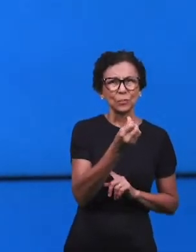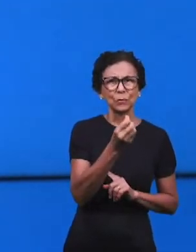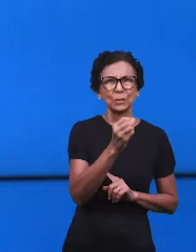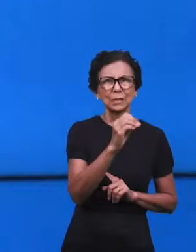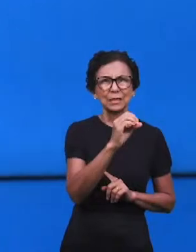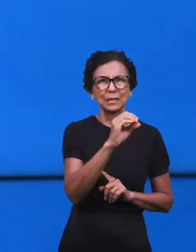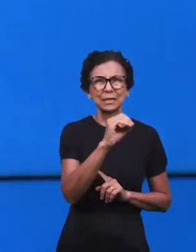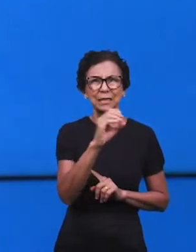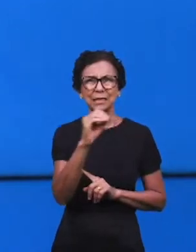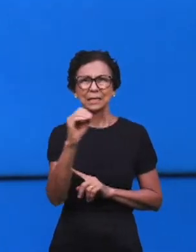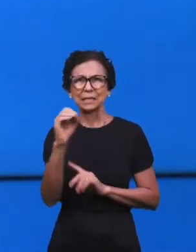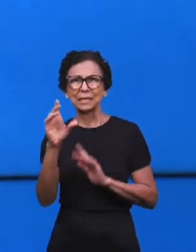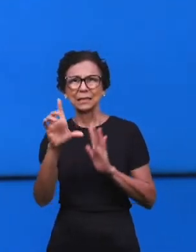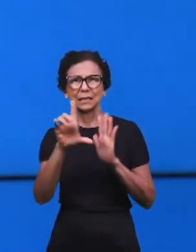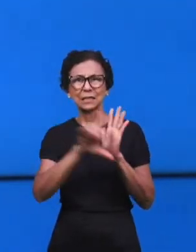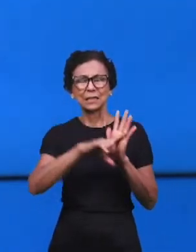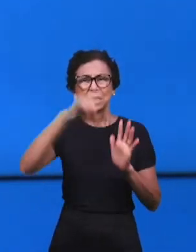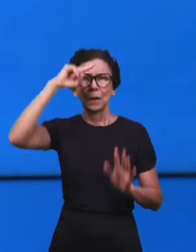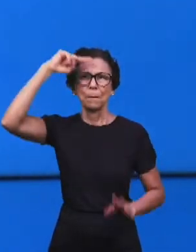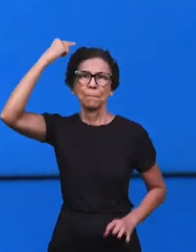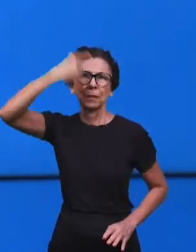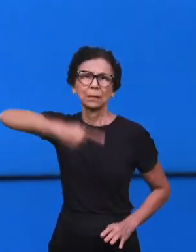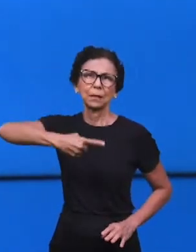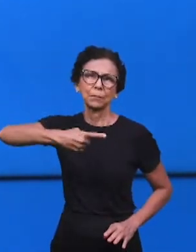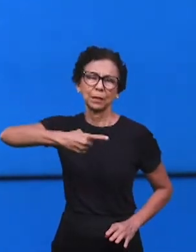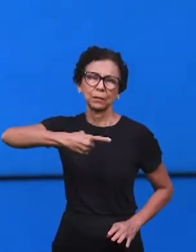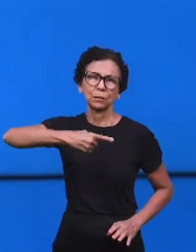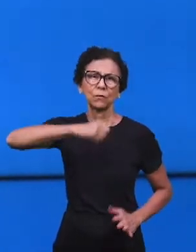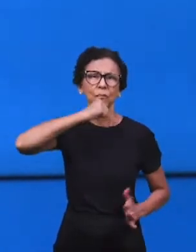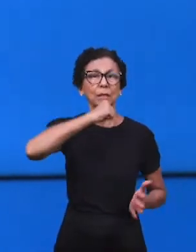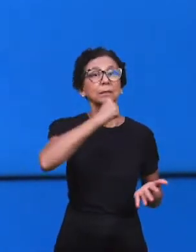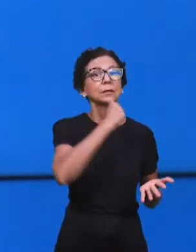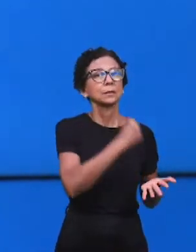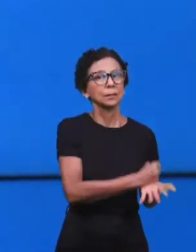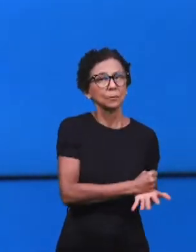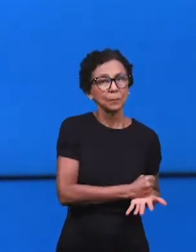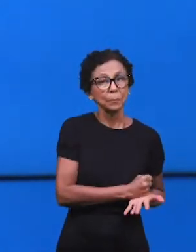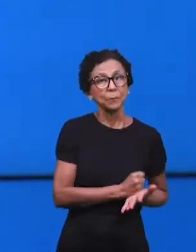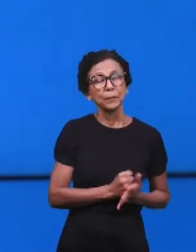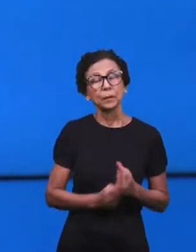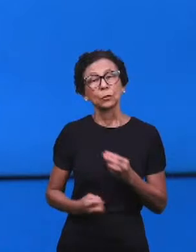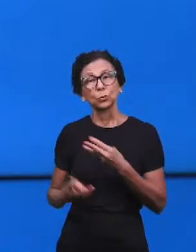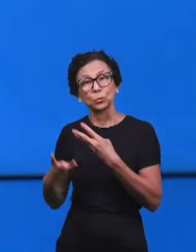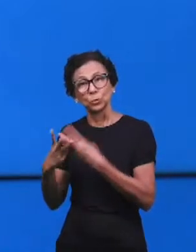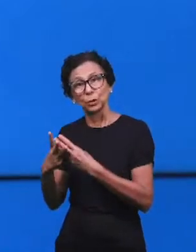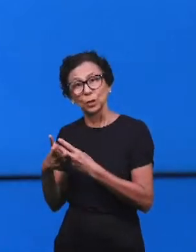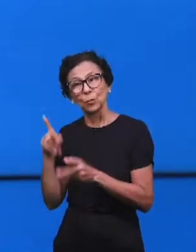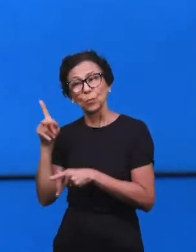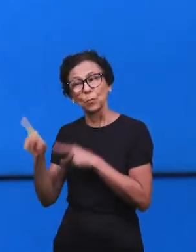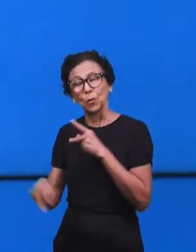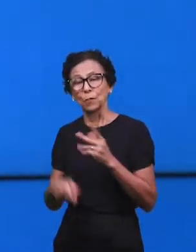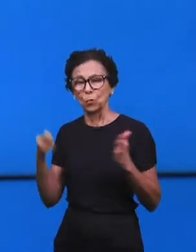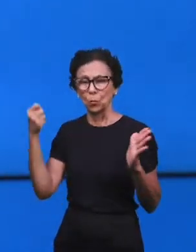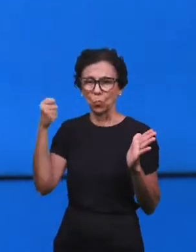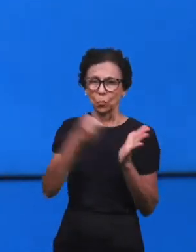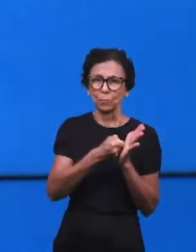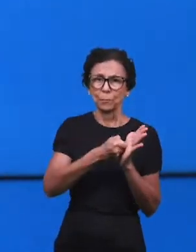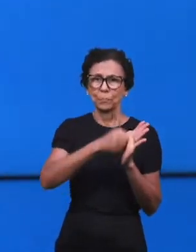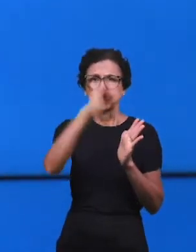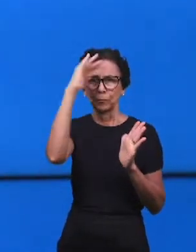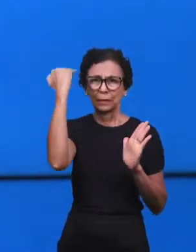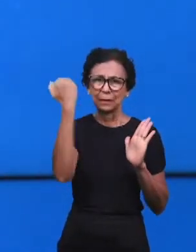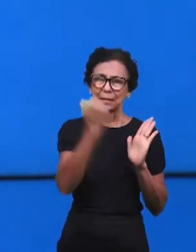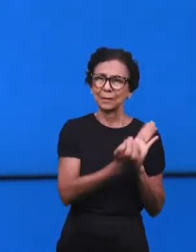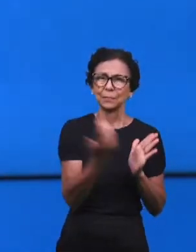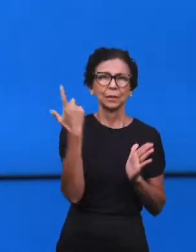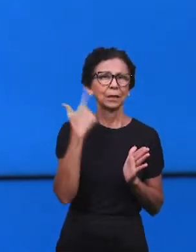Testamento, e que era para os judeus cumprirem, mas nem todos, eles não conseguiam cumprir, porque só uma pessoa foi